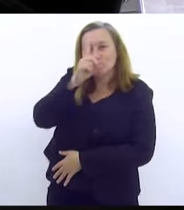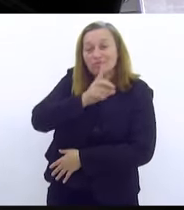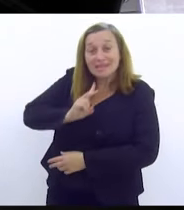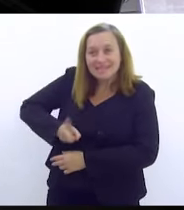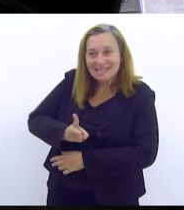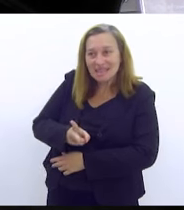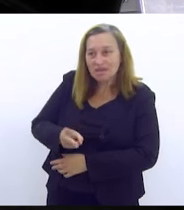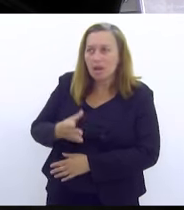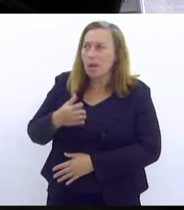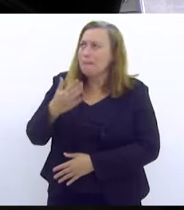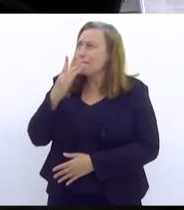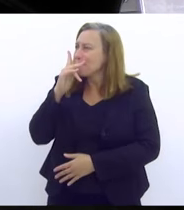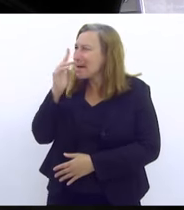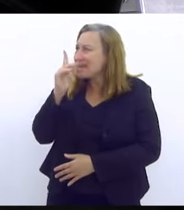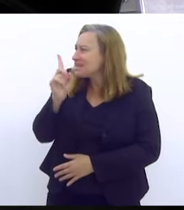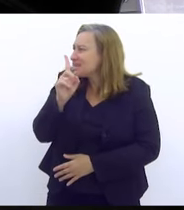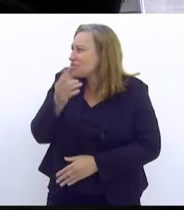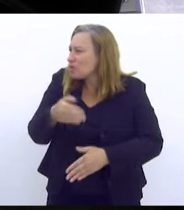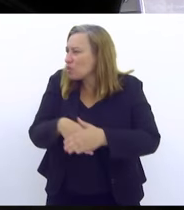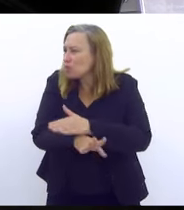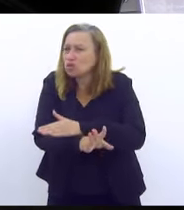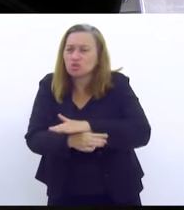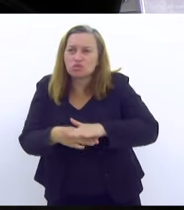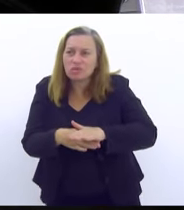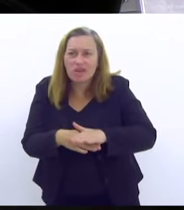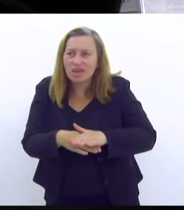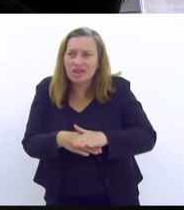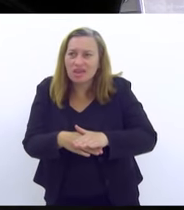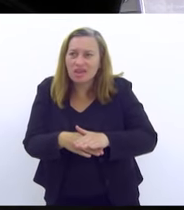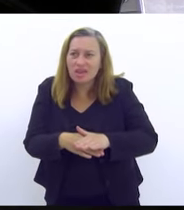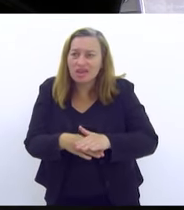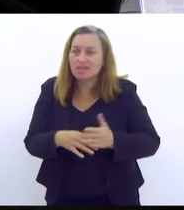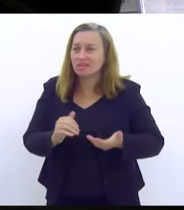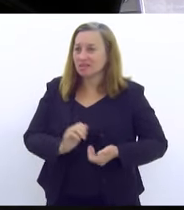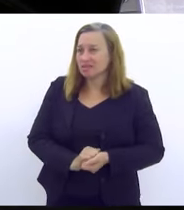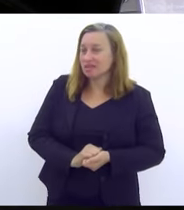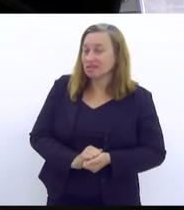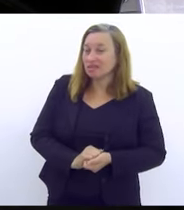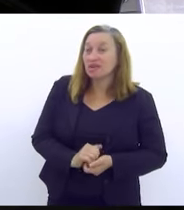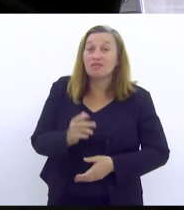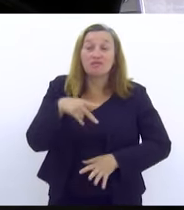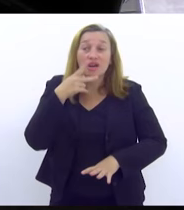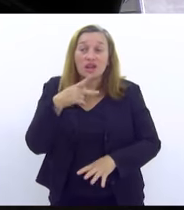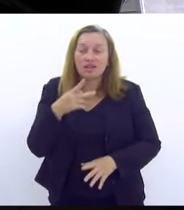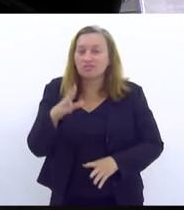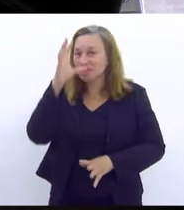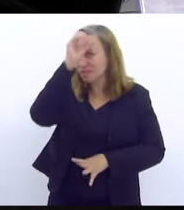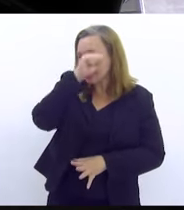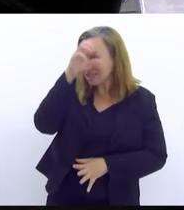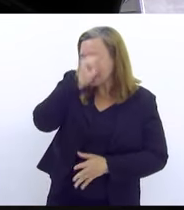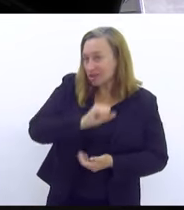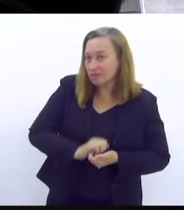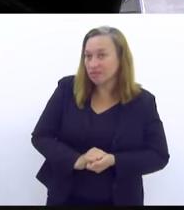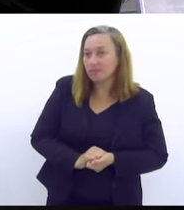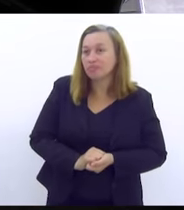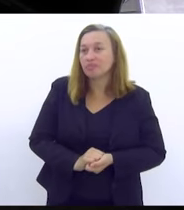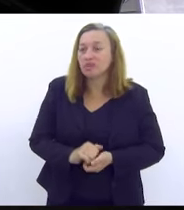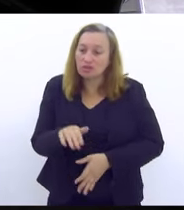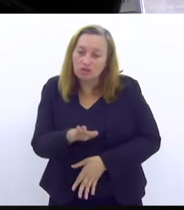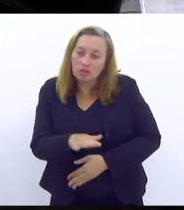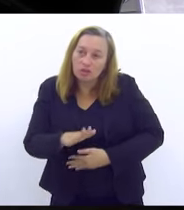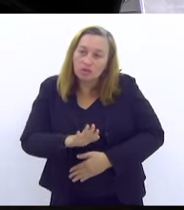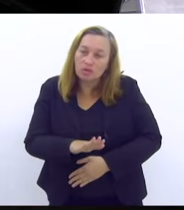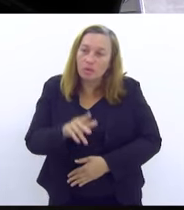parece que eu ainda não me acostumei de ver as crianças tão desenroladas falando aquilo que aprenderam, né? Desde o maternalzinho,